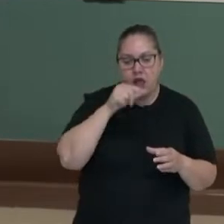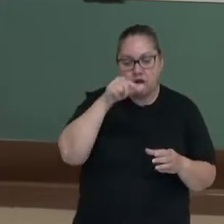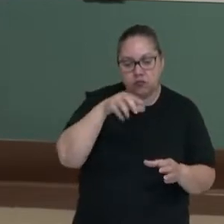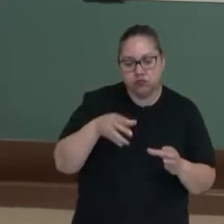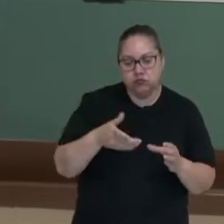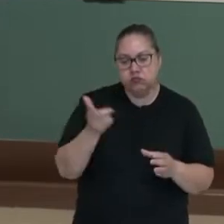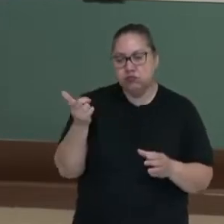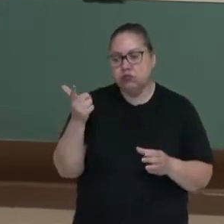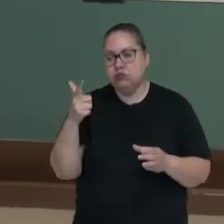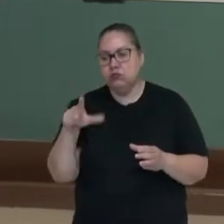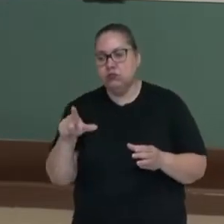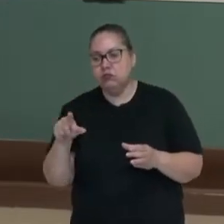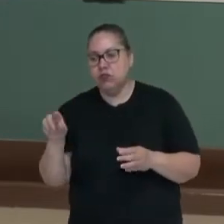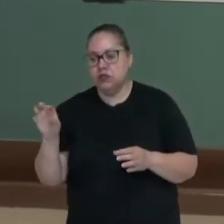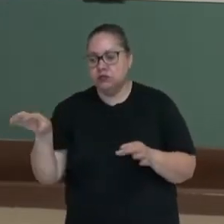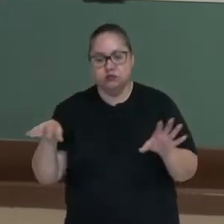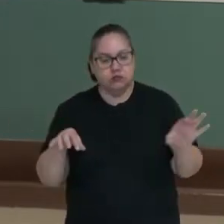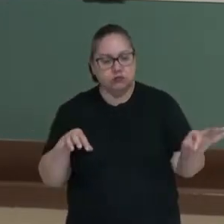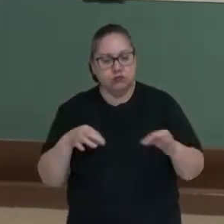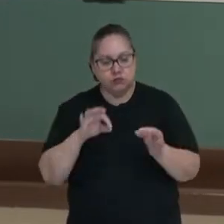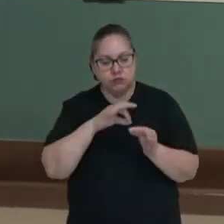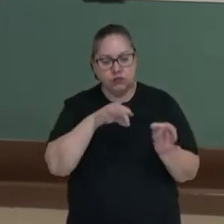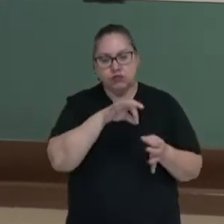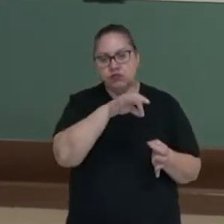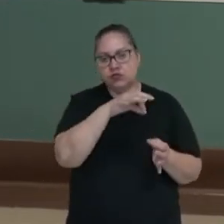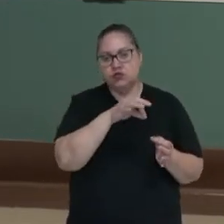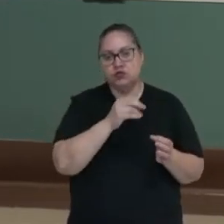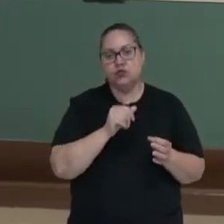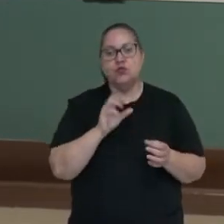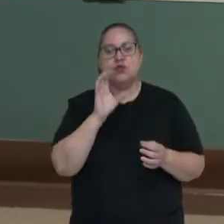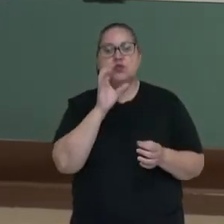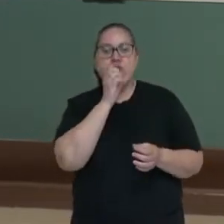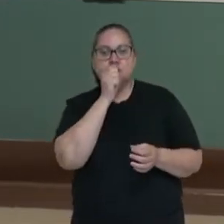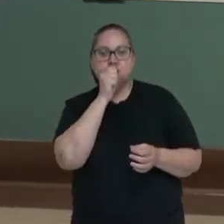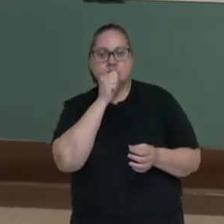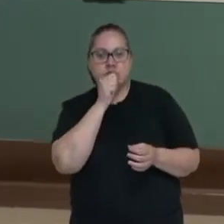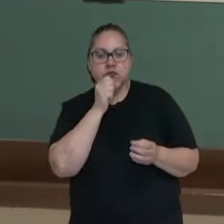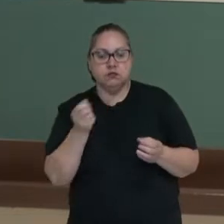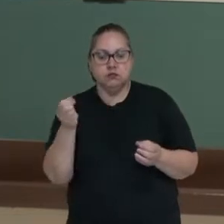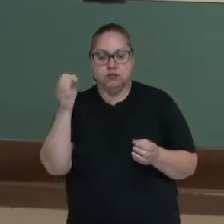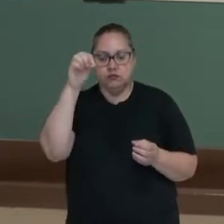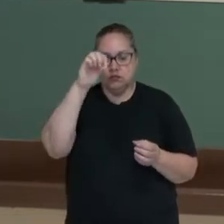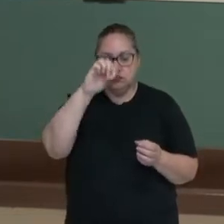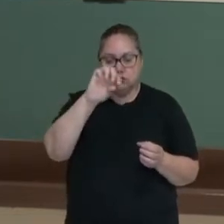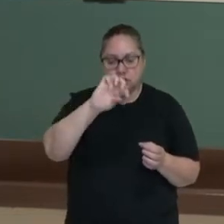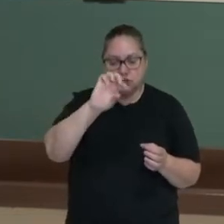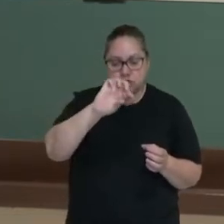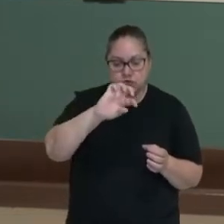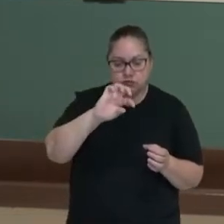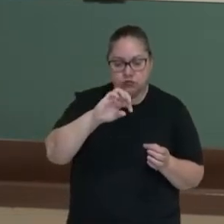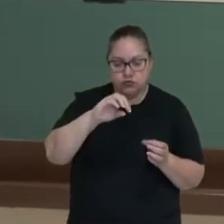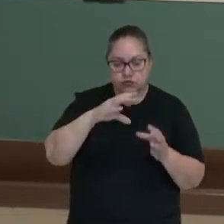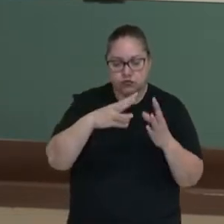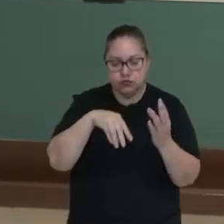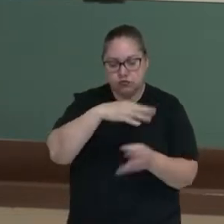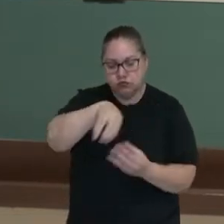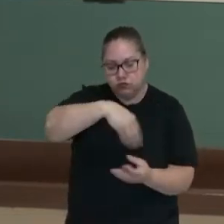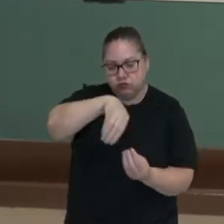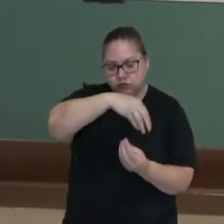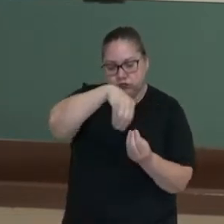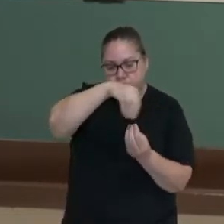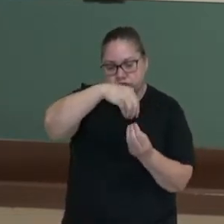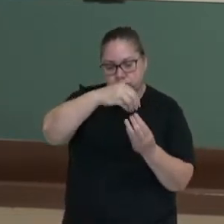depois pega um pacotinho de suco, por exemplo, de laranja, e dissolve nessa água e mexe muito